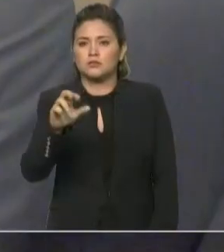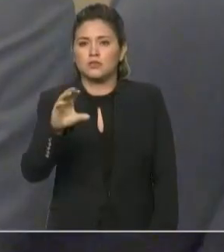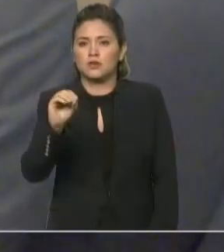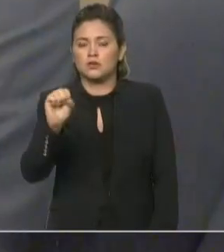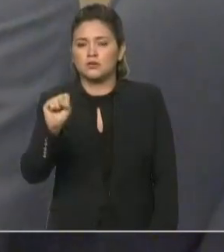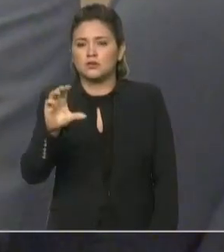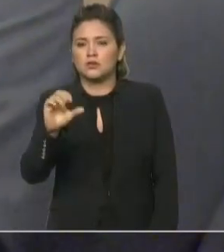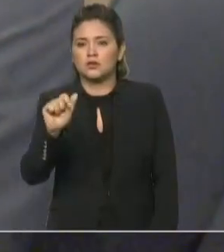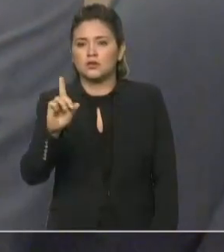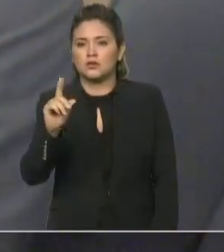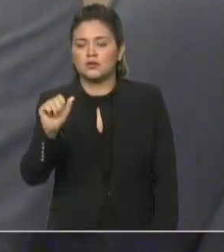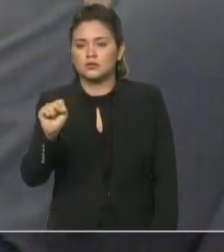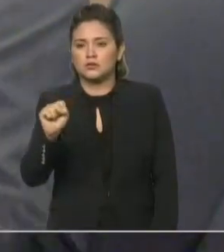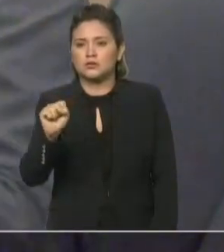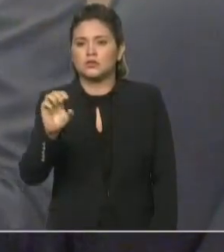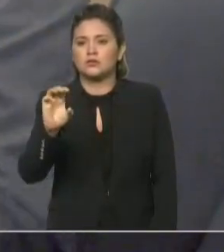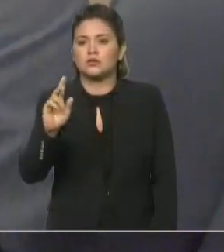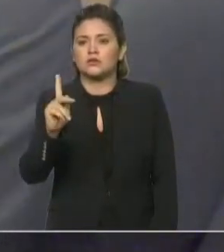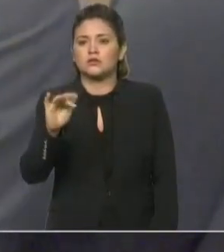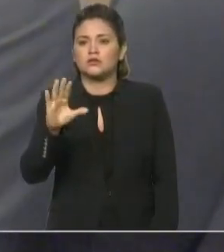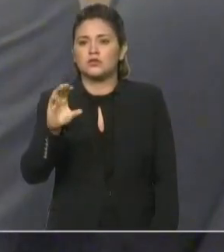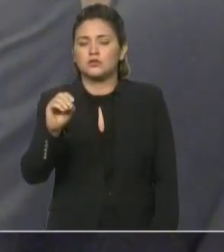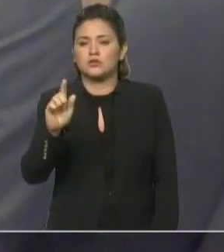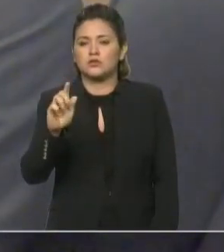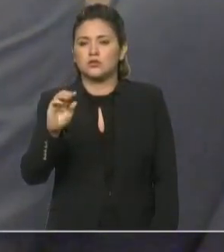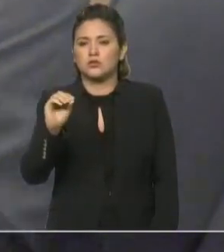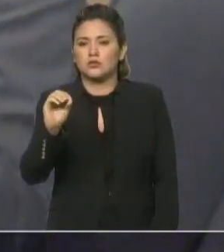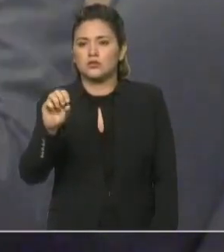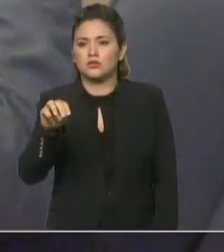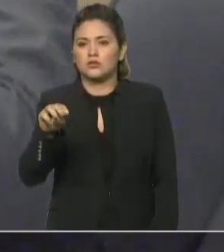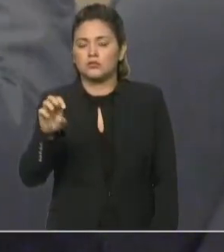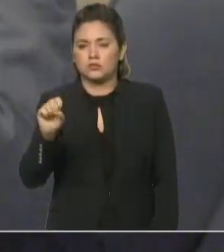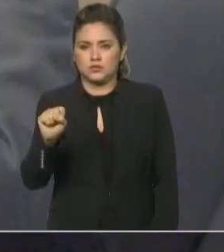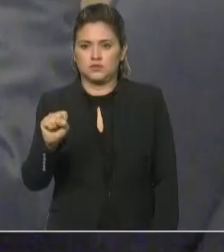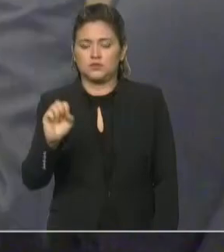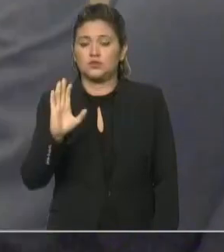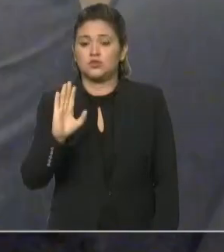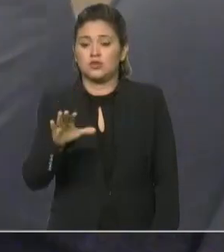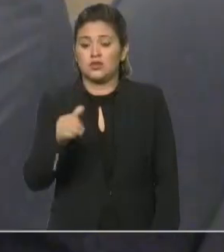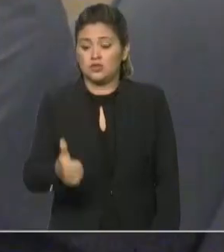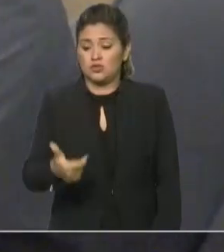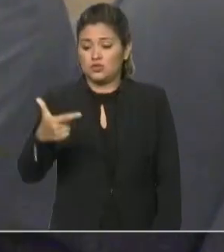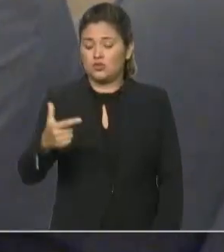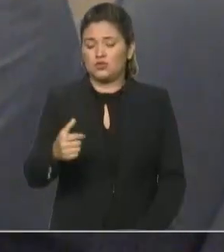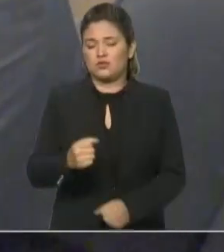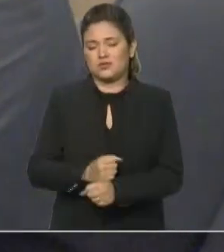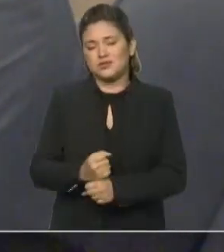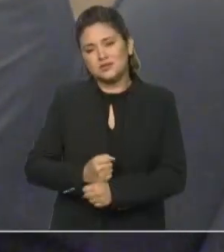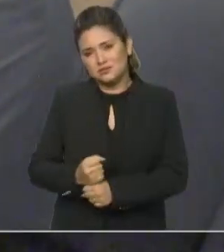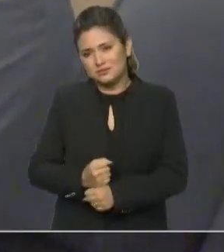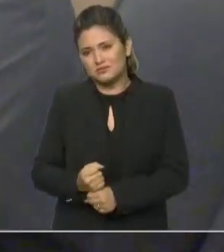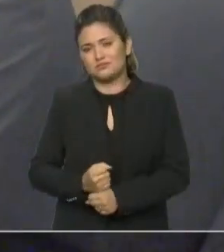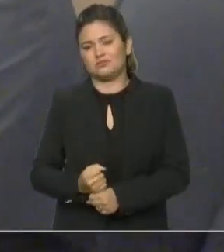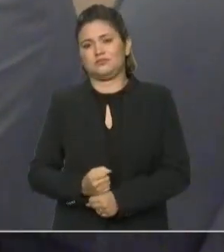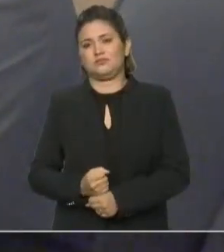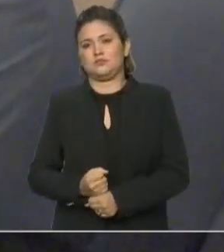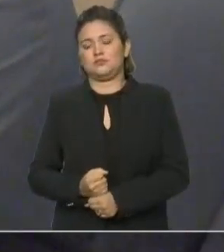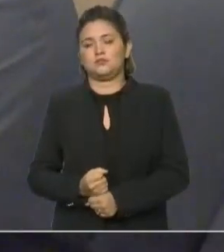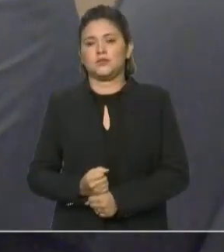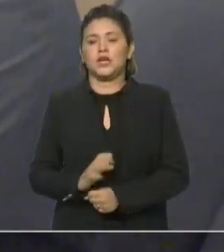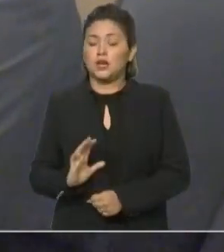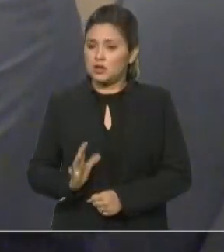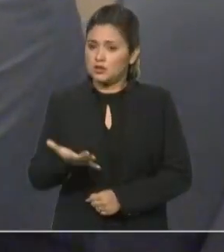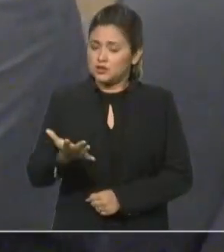Gomes. 2007. Já se passaram 12 anos da última visita em loco. Tivemos um outro trabalho, uma outra visita realizada